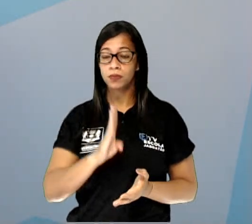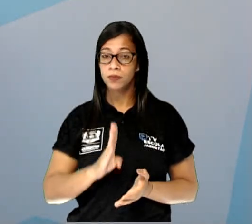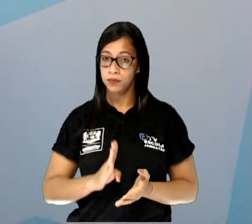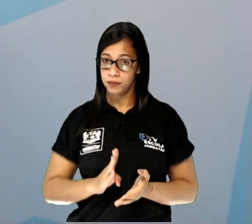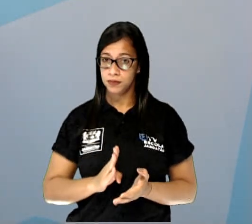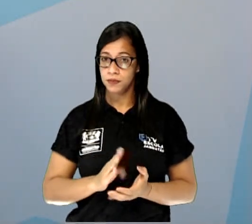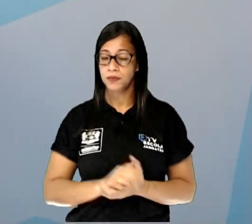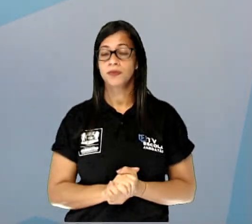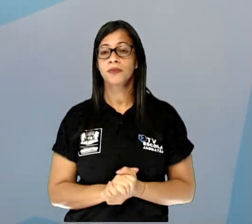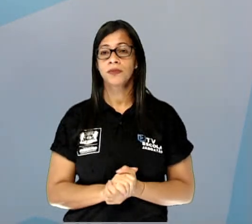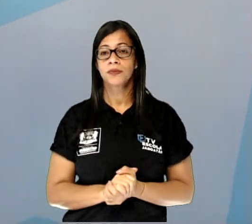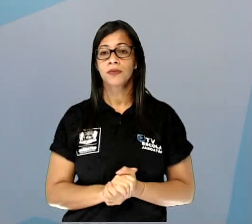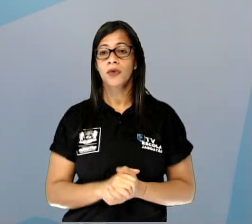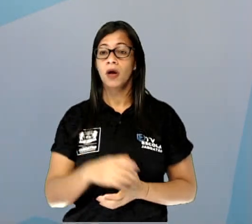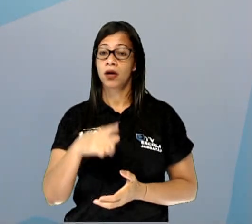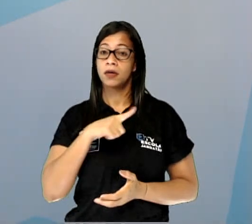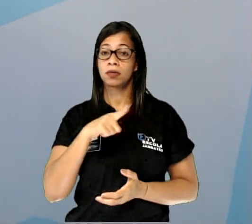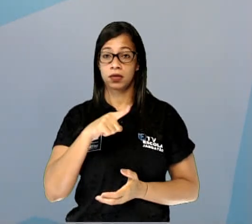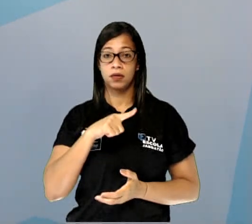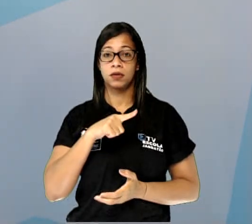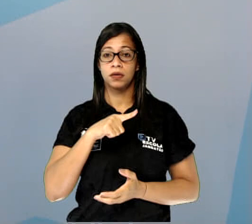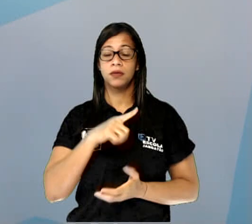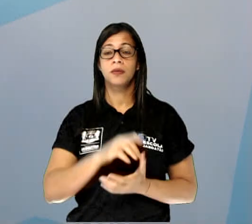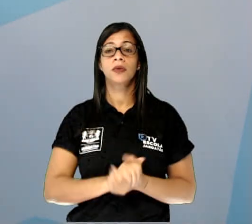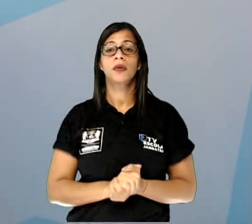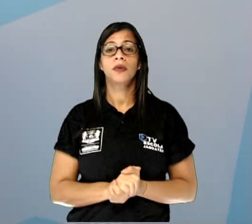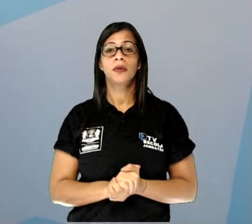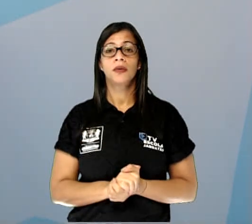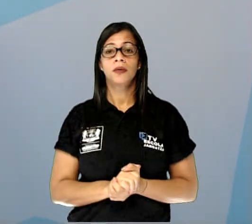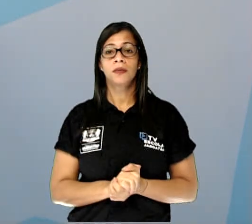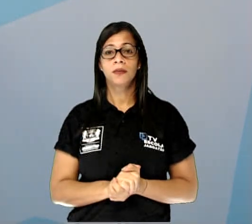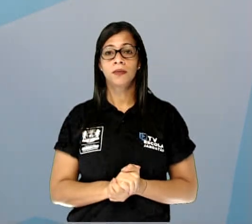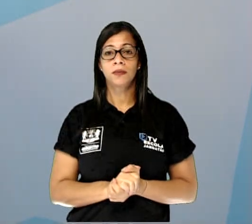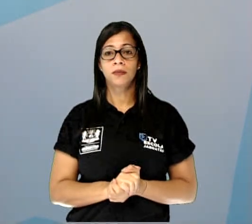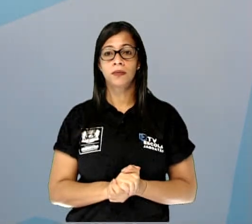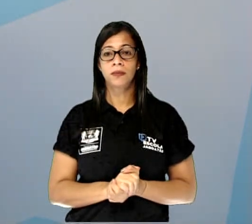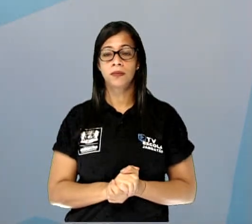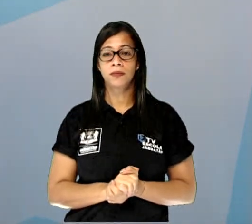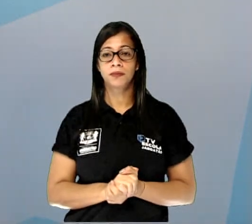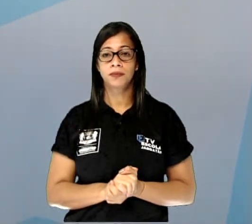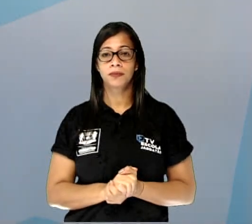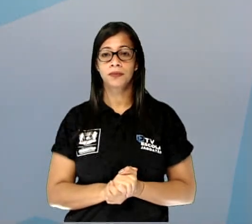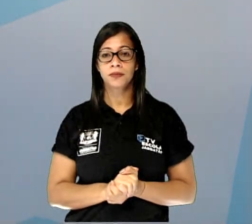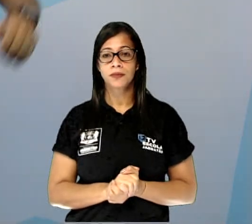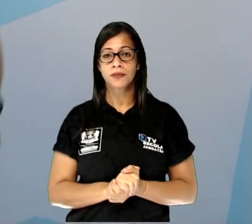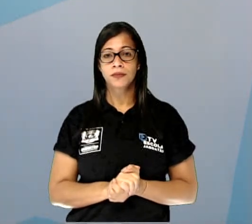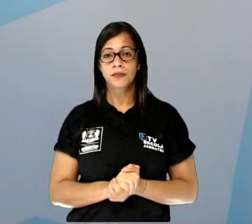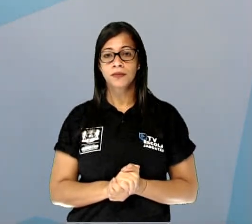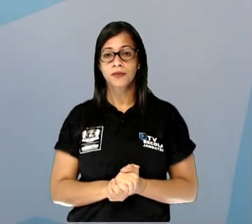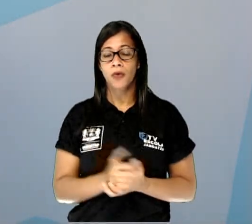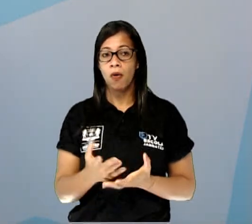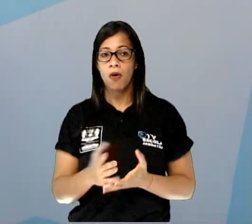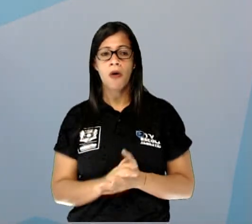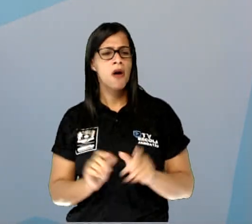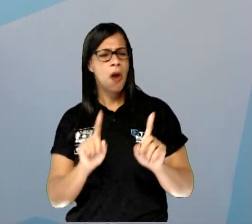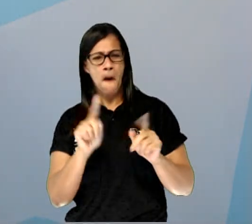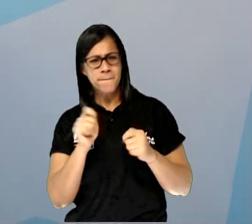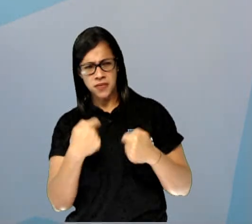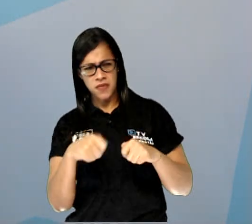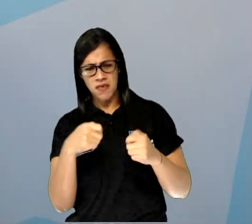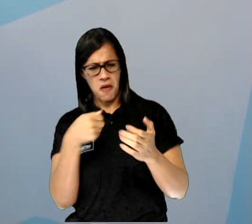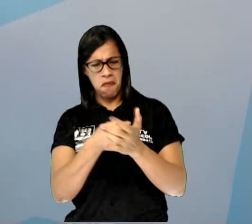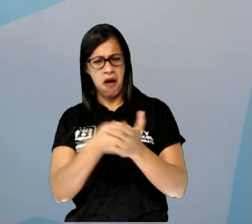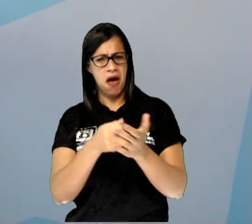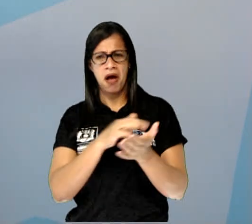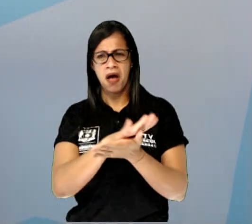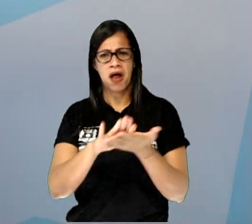essa iniciativa do Filipe de cortar isso. Diz assim, não precisa pagar mais nada para os banqueiros judeus e holandeses não.